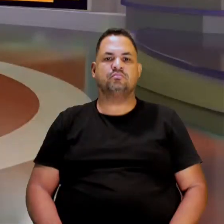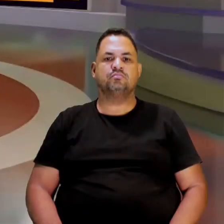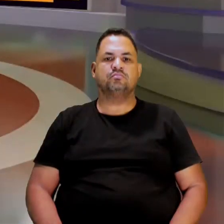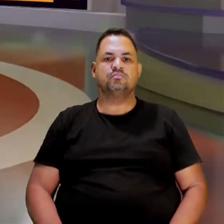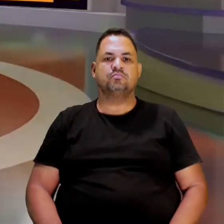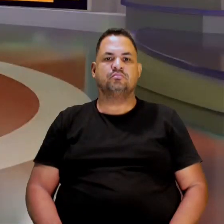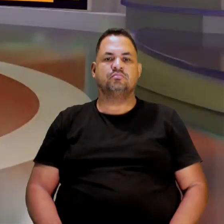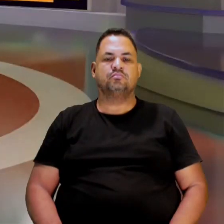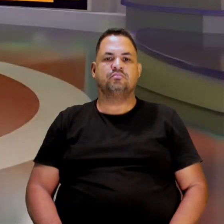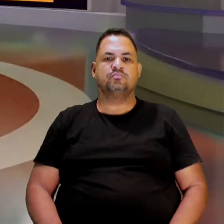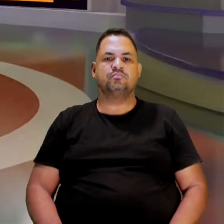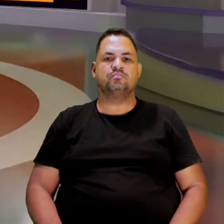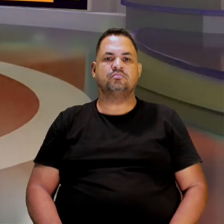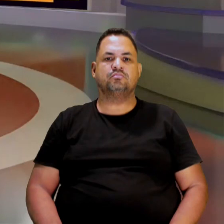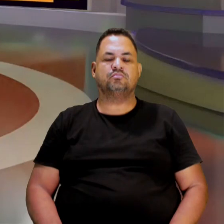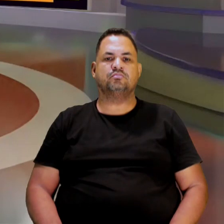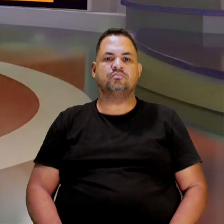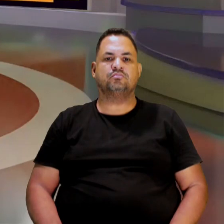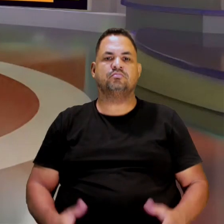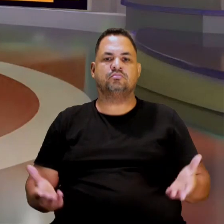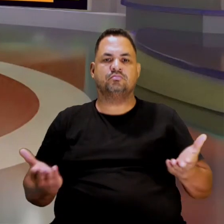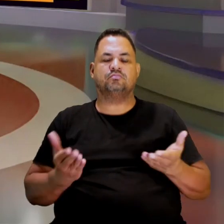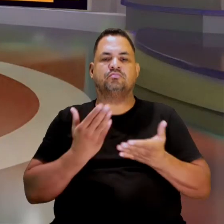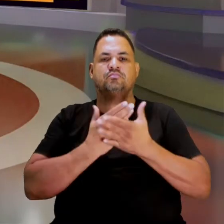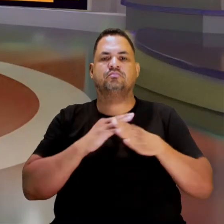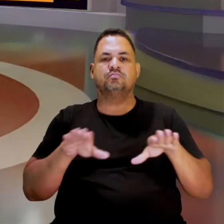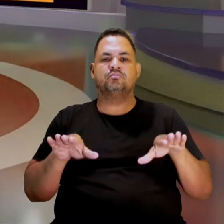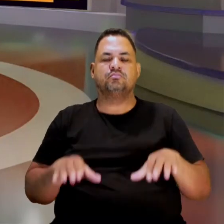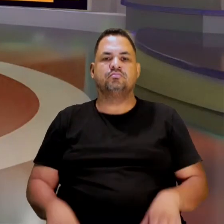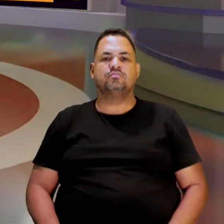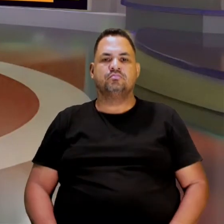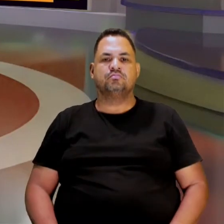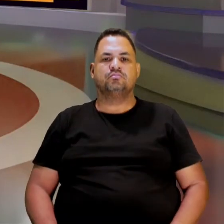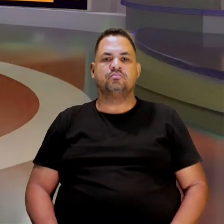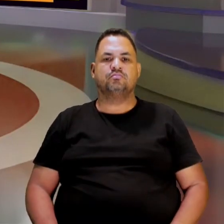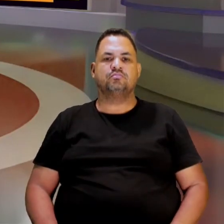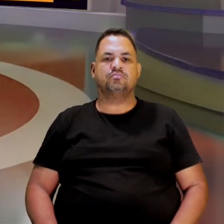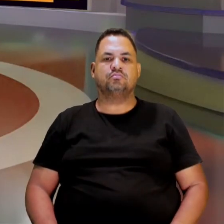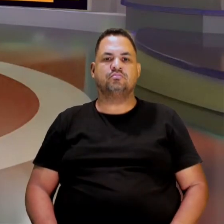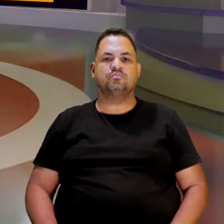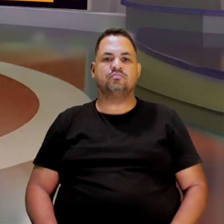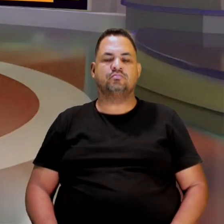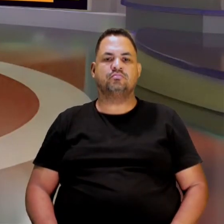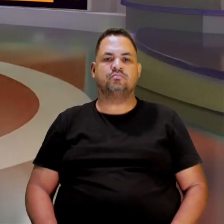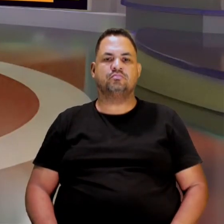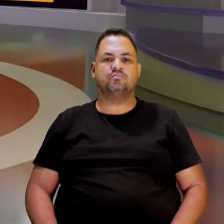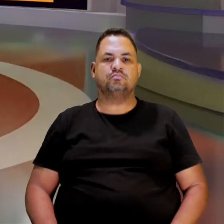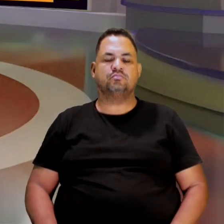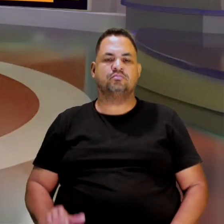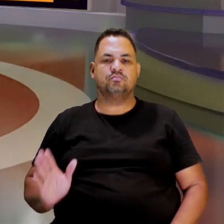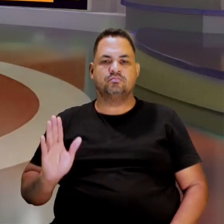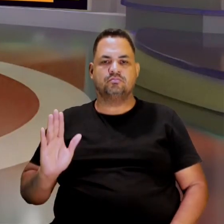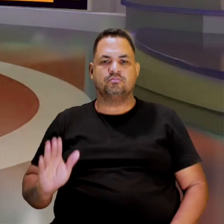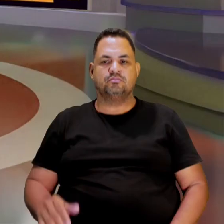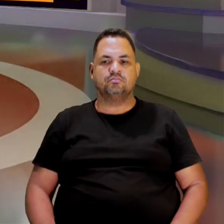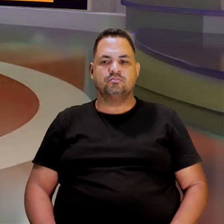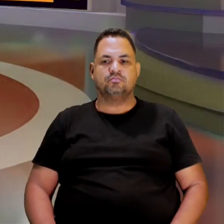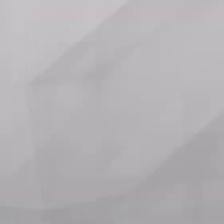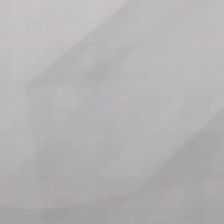And that's it for today, folks. Por hoje é só, pessoal. I see you next class. Bye.